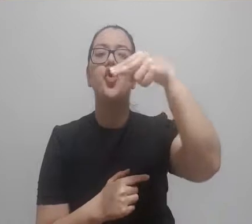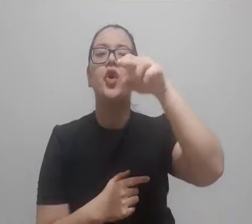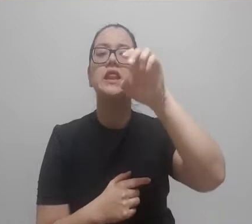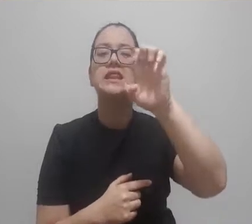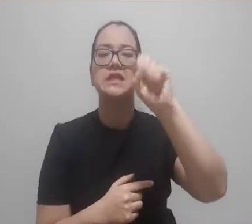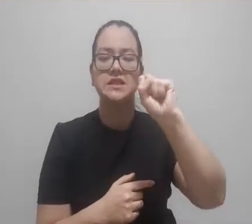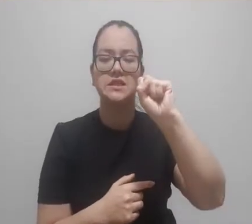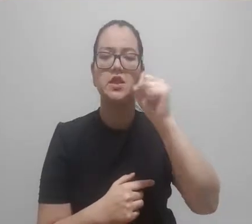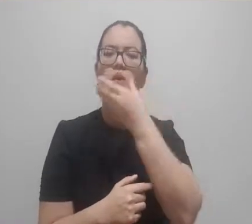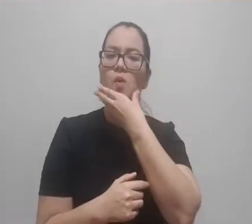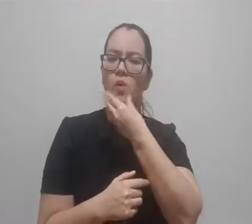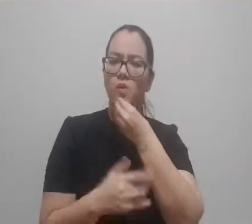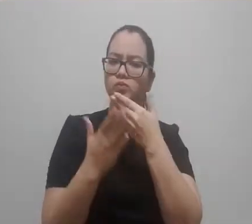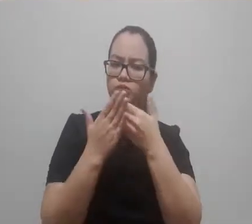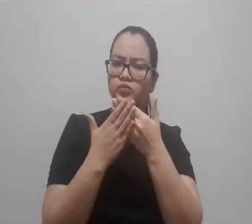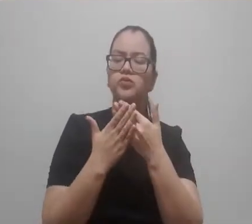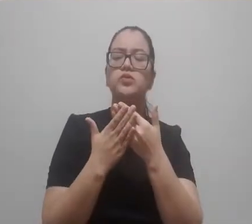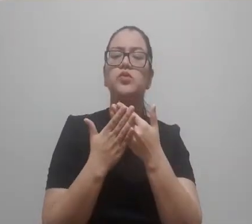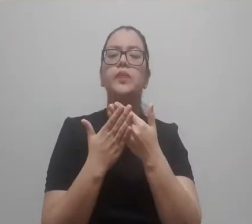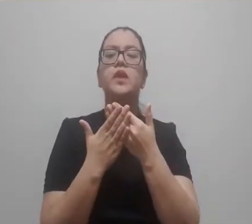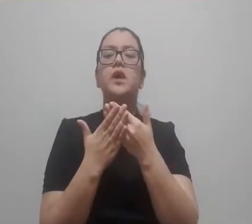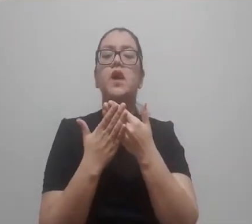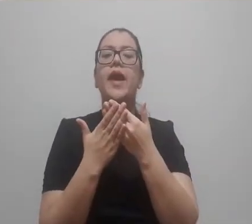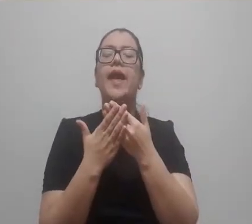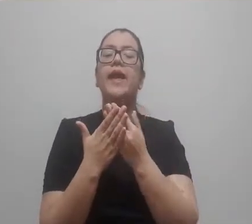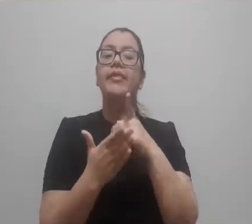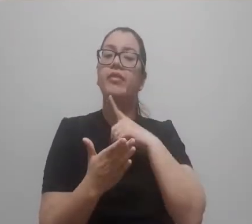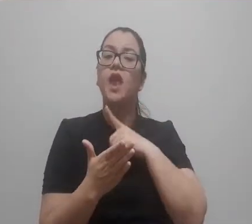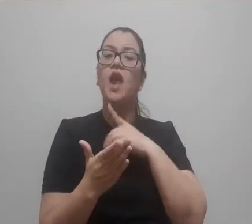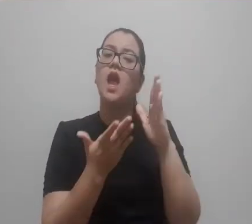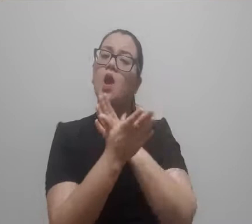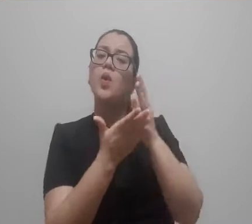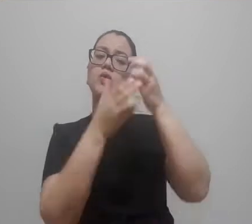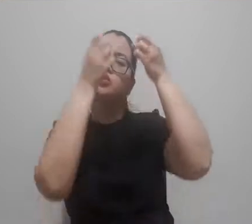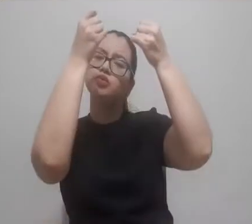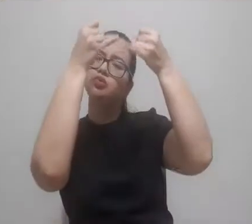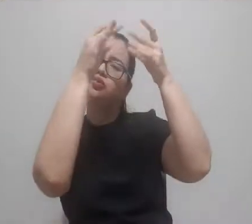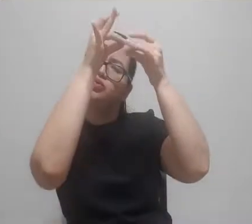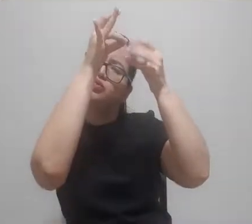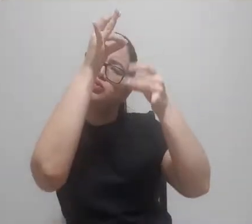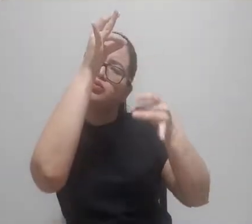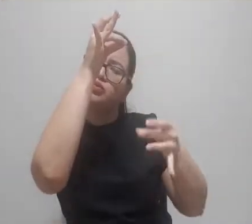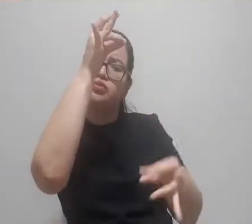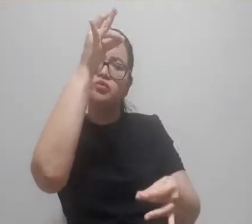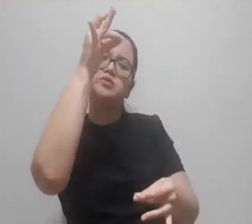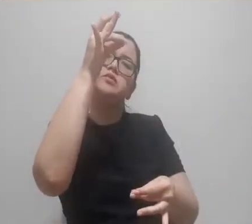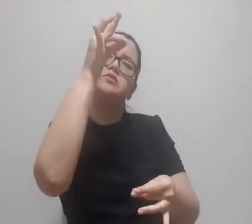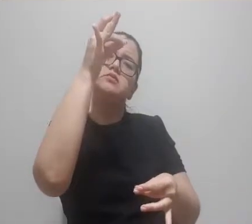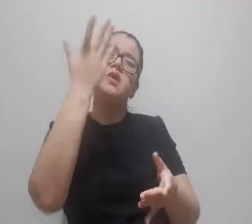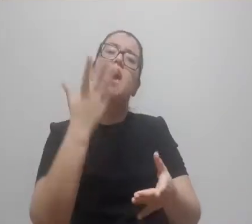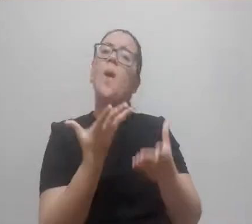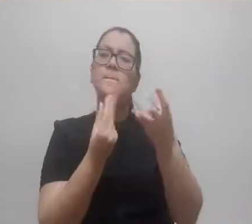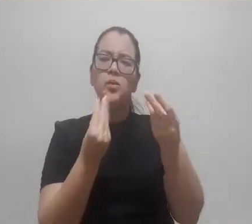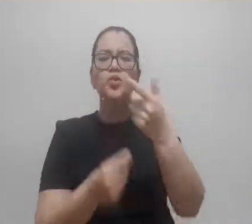alguns comentários, ele tece alguns comentários sobre o Sermão do Monte, né? Assim como muitos outros